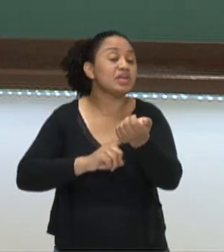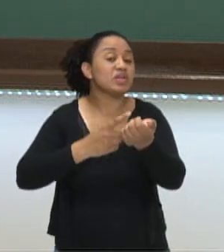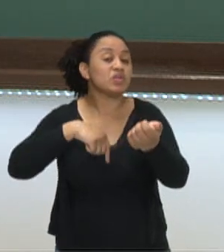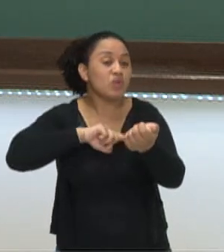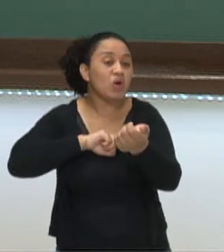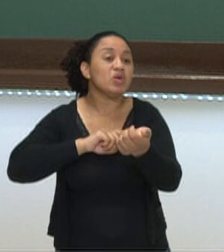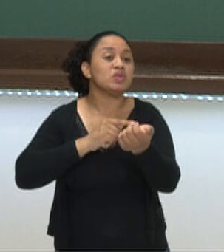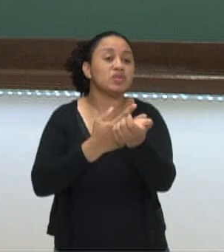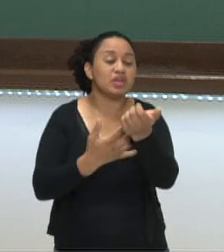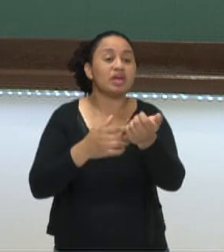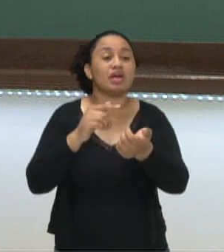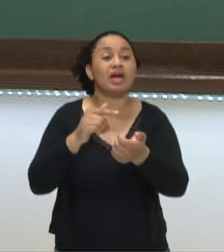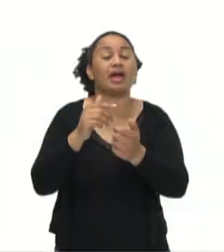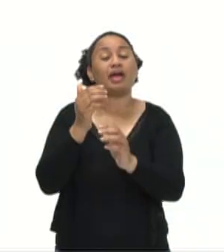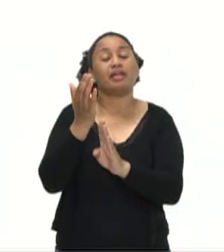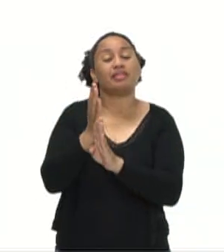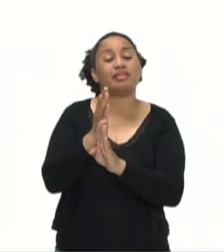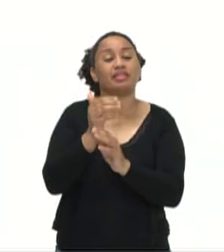é um pH neutro,